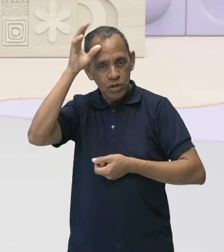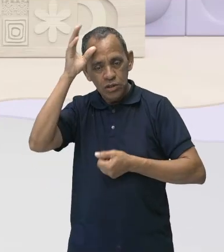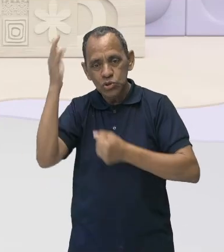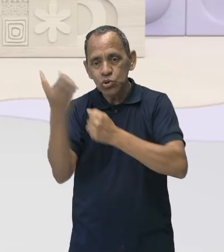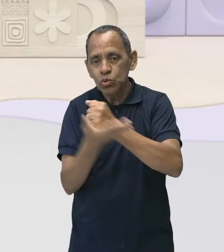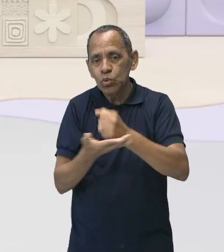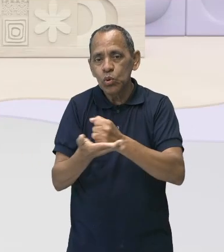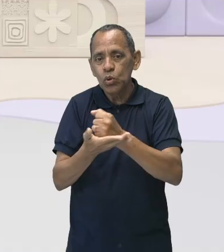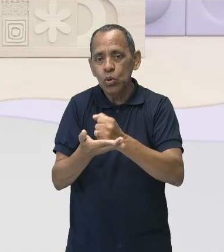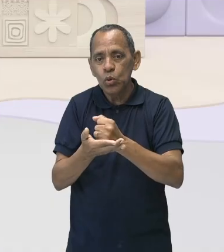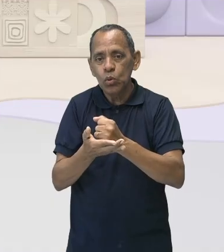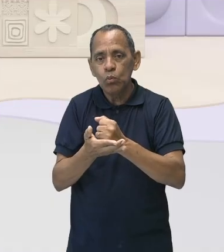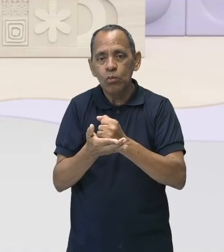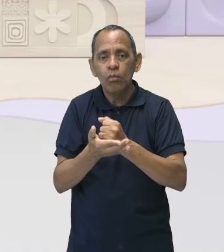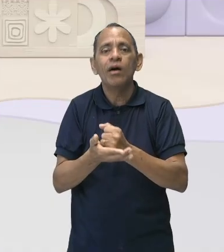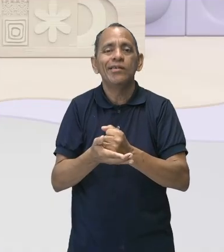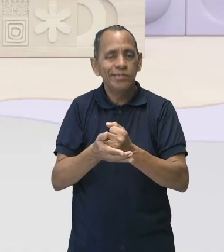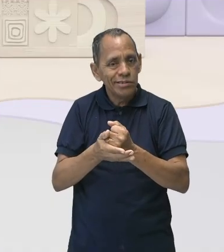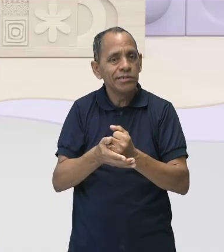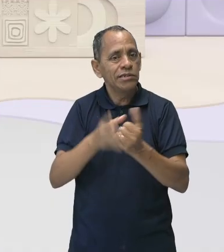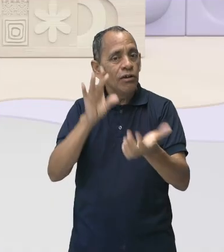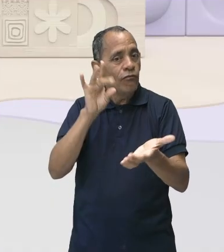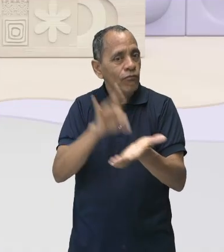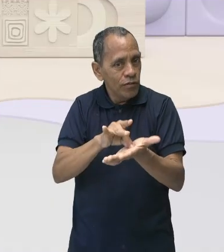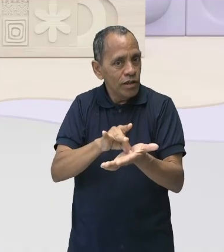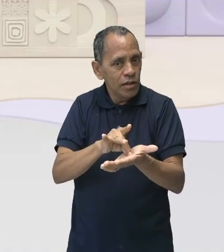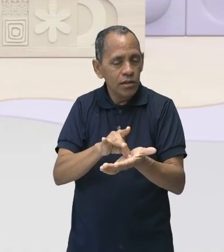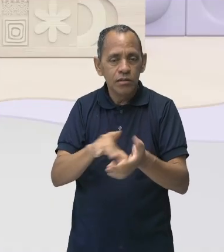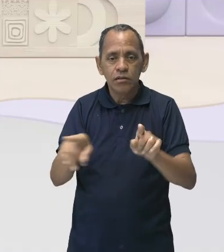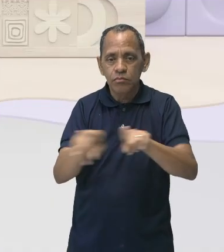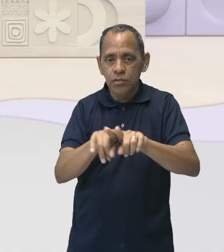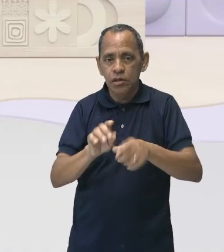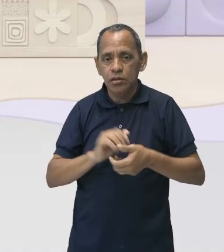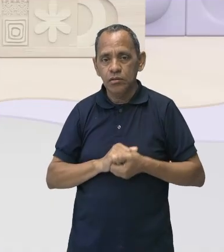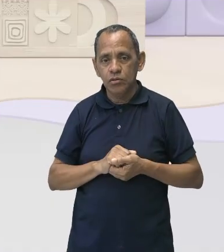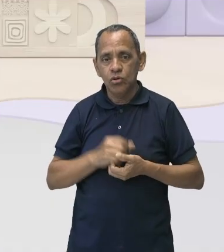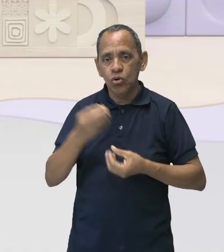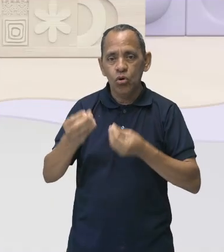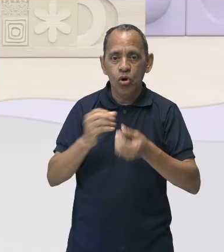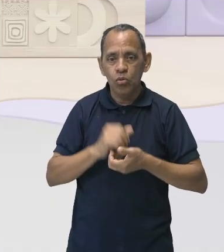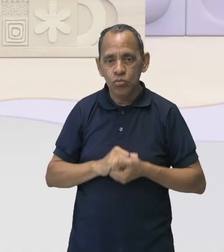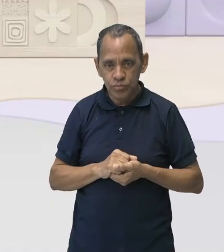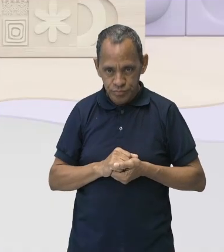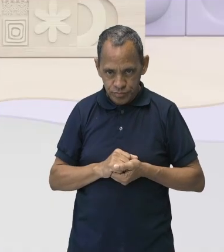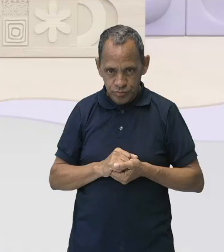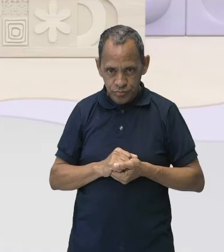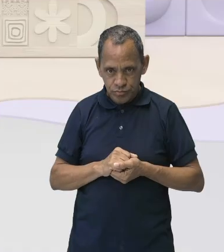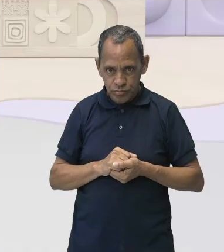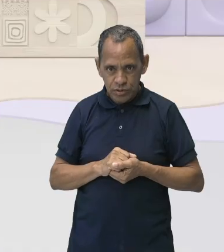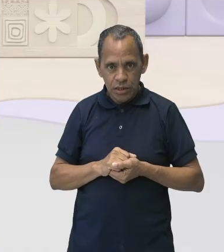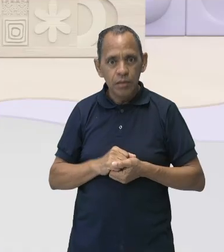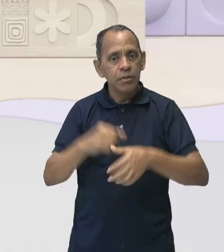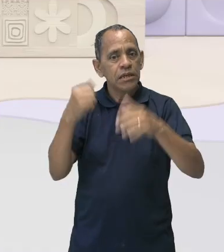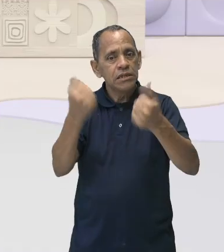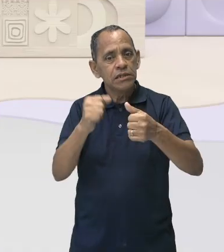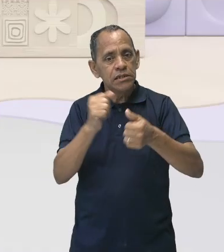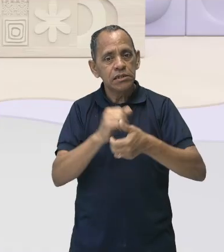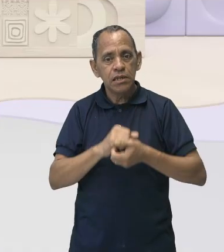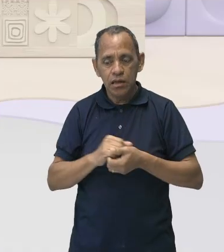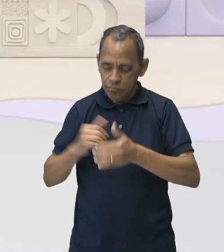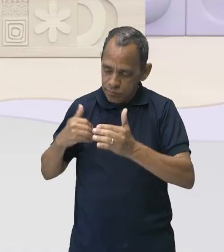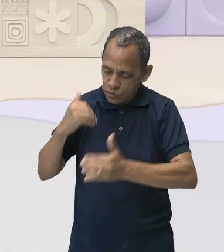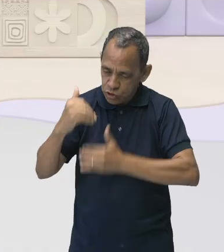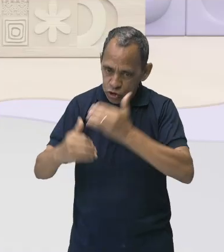bases bem sólidas para as decisões informadas. Não falei sobre a questão da necessidade de nós tomarmos ao longo da vida